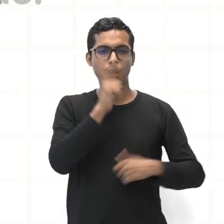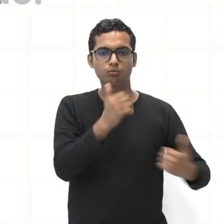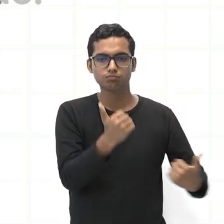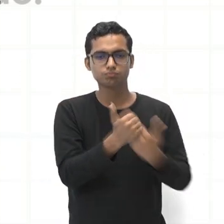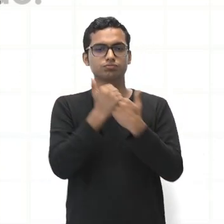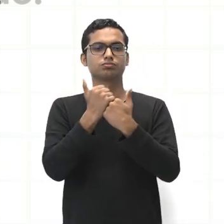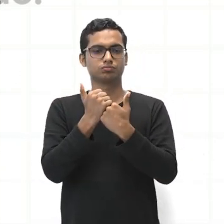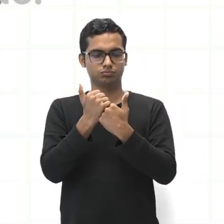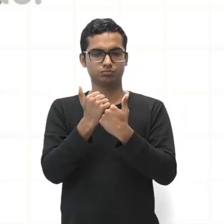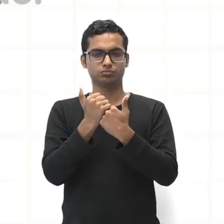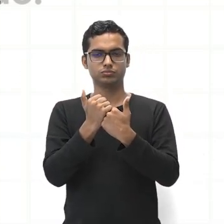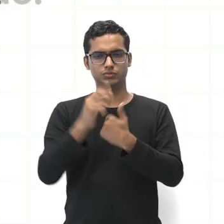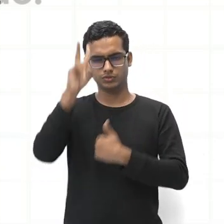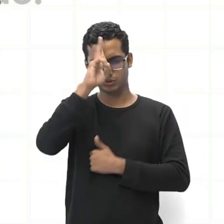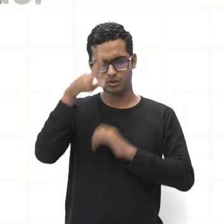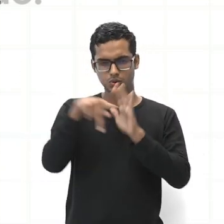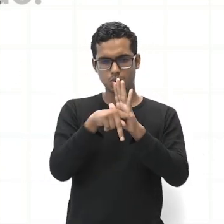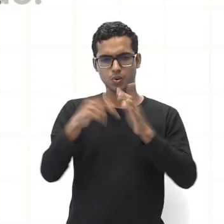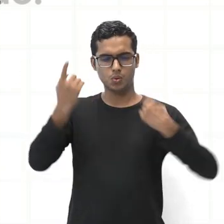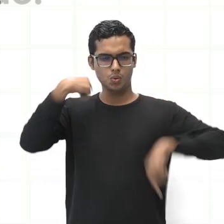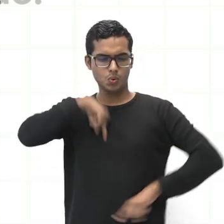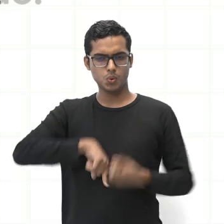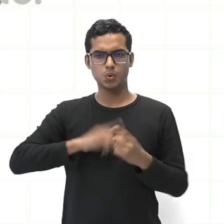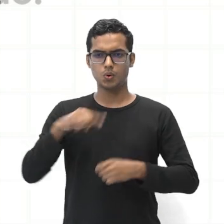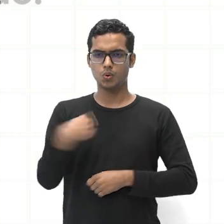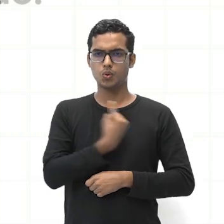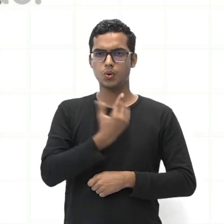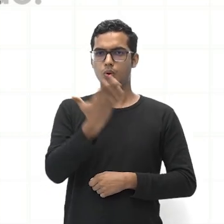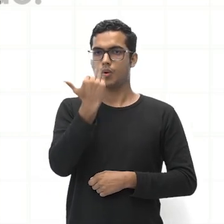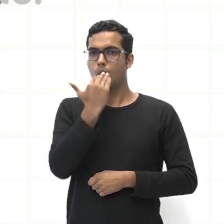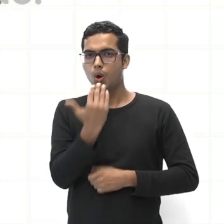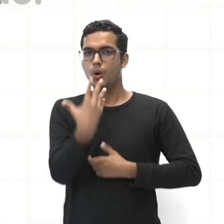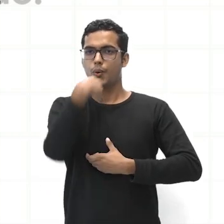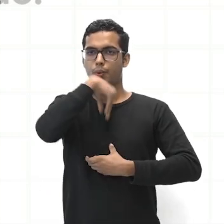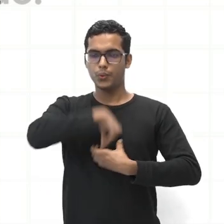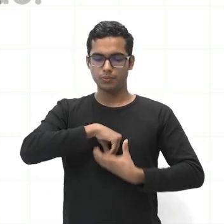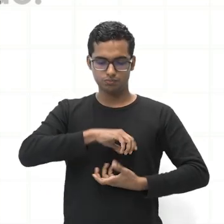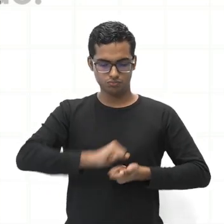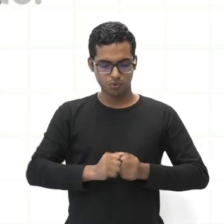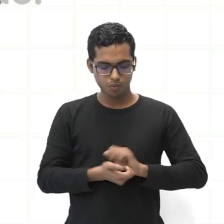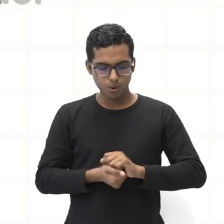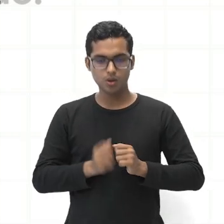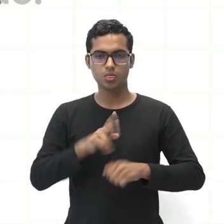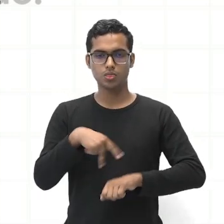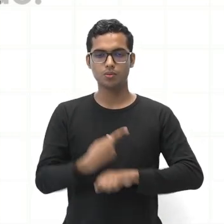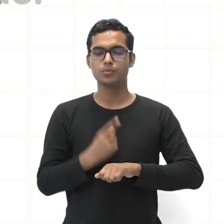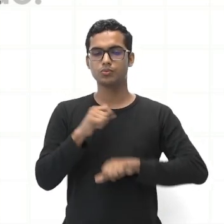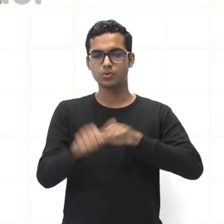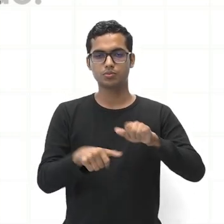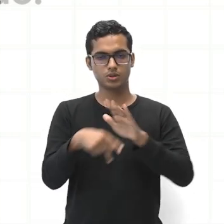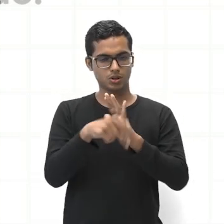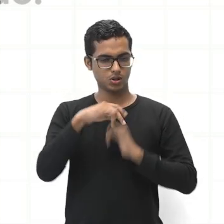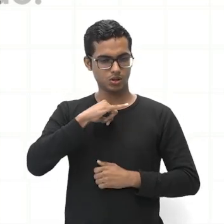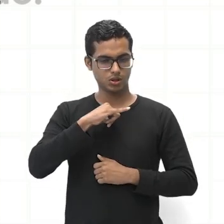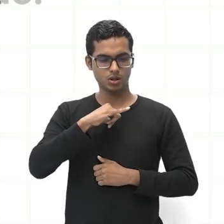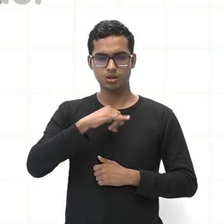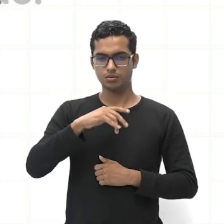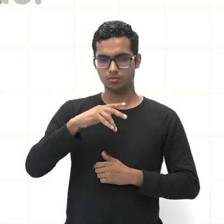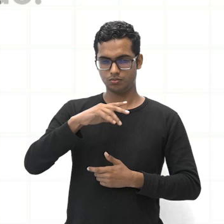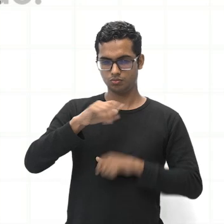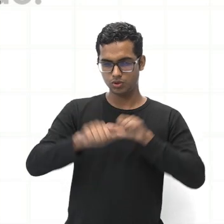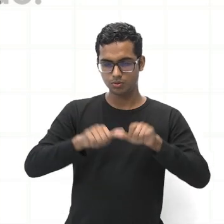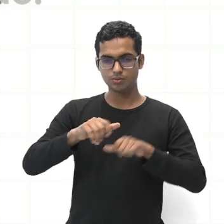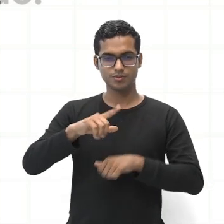energético nós absorvemos e transformamos o alimento em energia? Então, o metabolismo